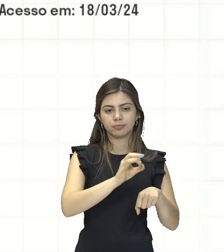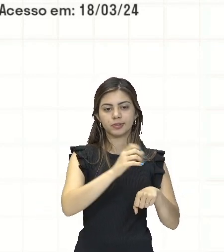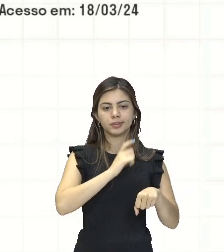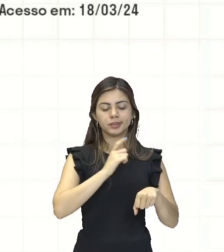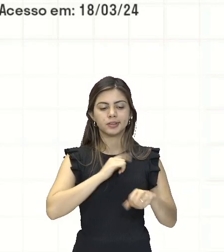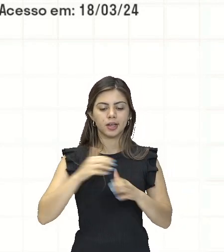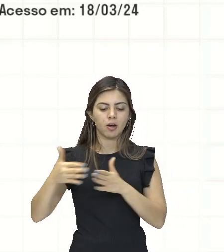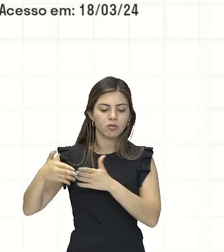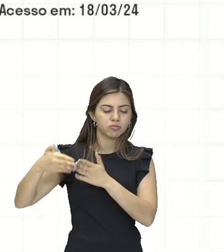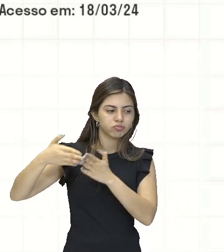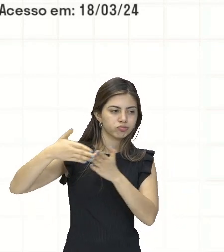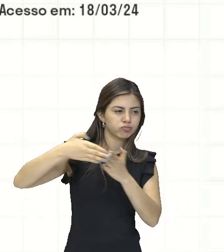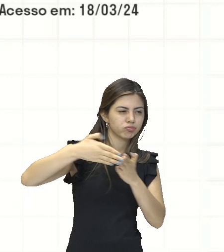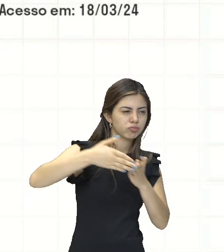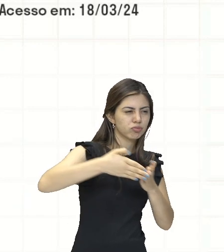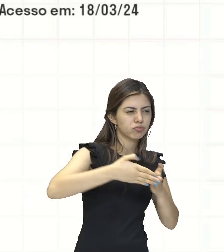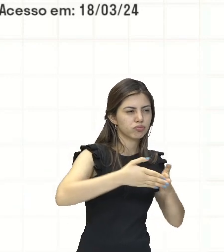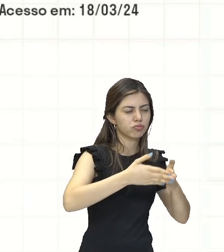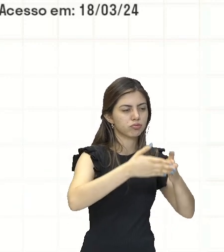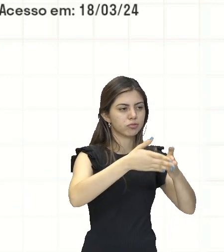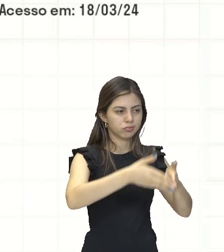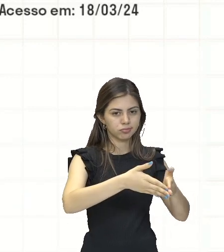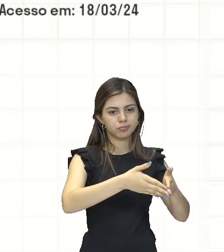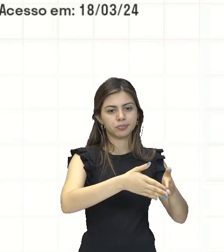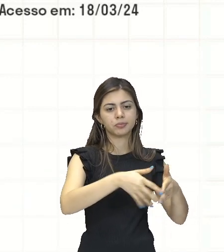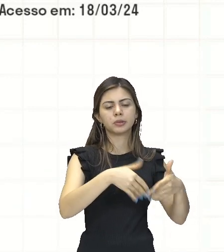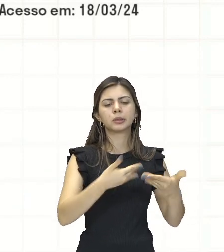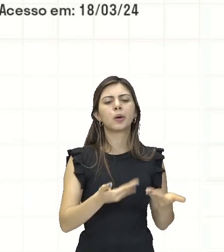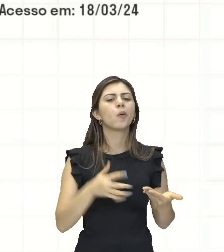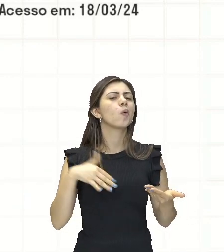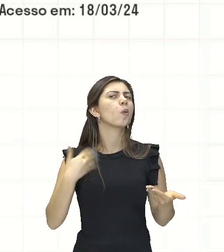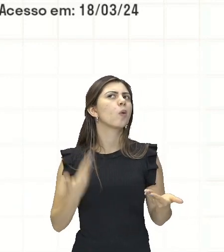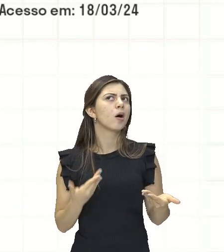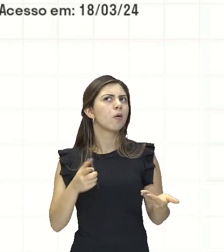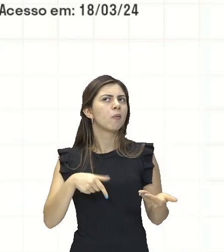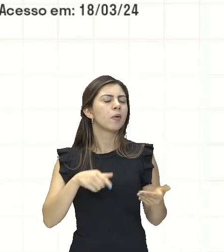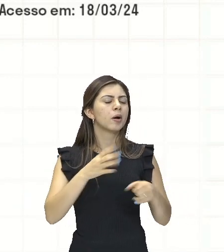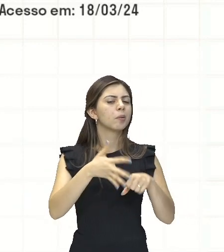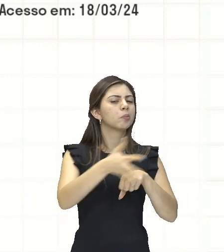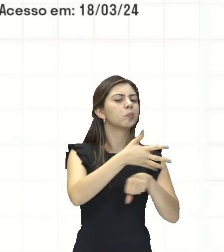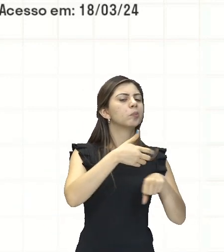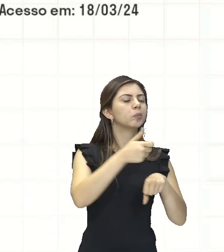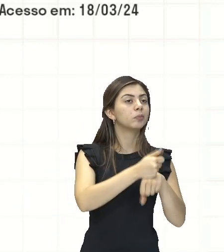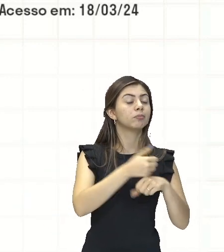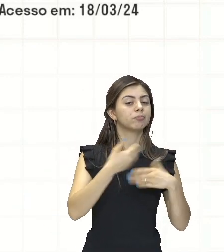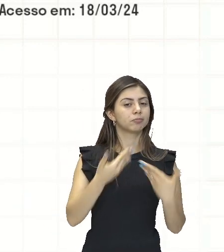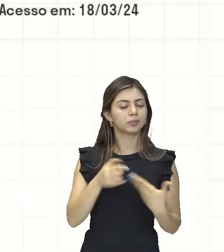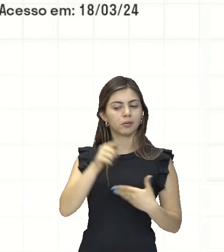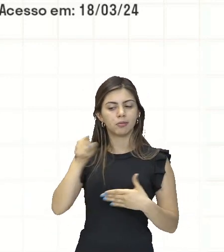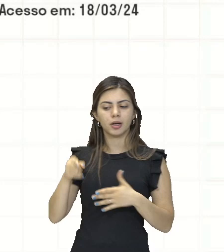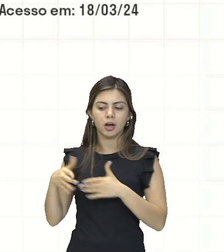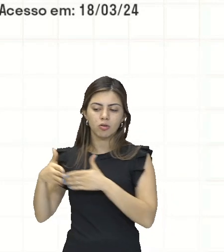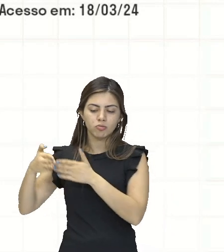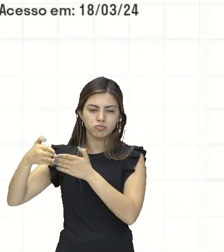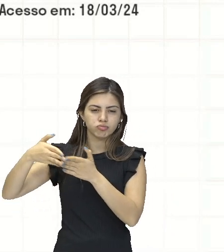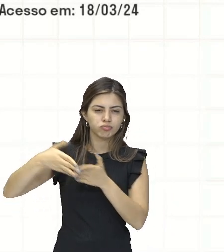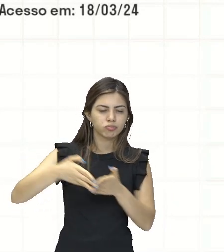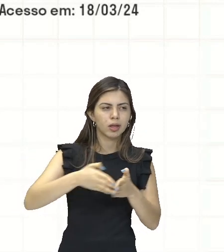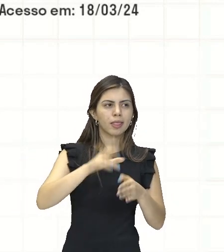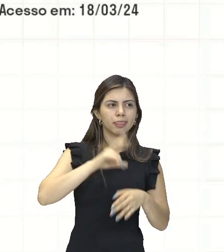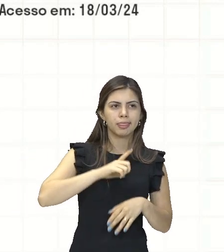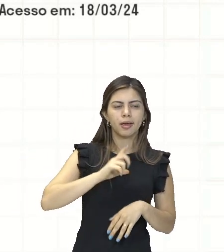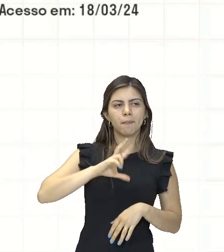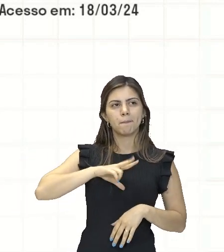obtidas com as grandes navegações. Que colônias eram essas? Pensem só, grandes navegações, eu vou ter lá Portugal